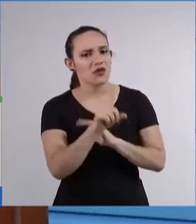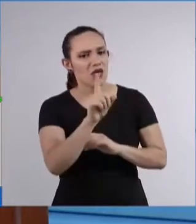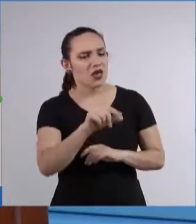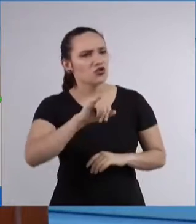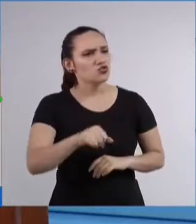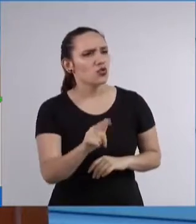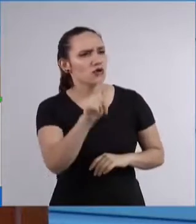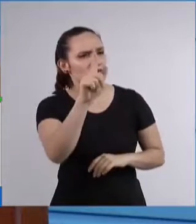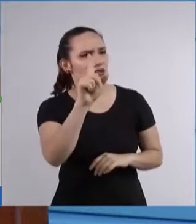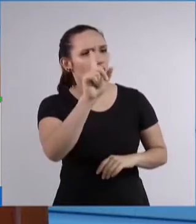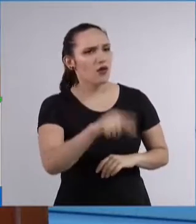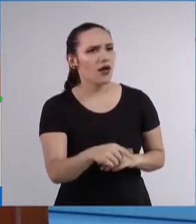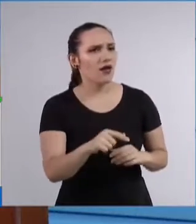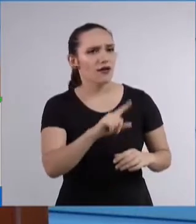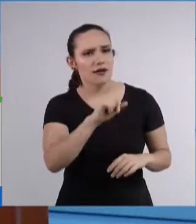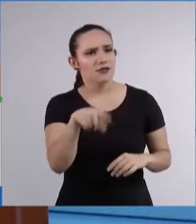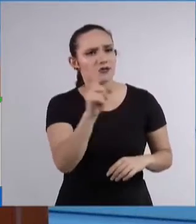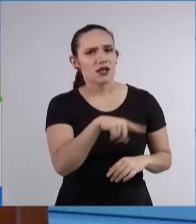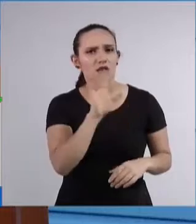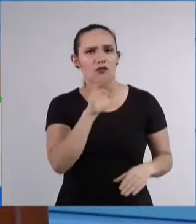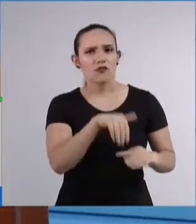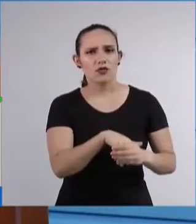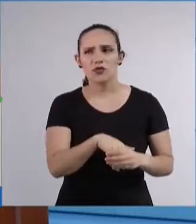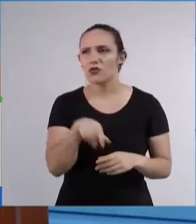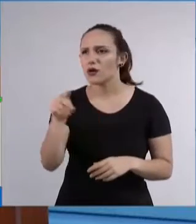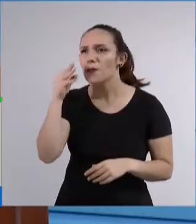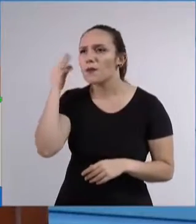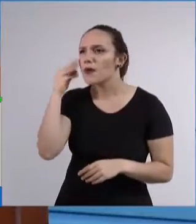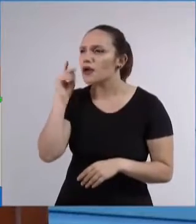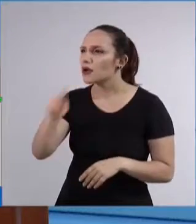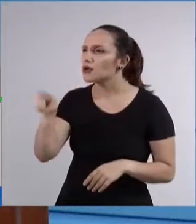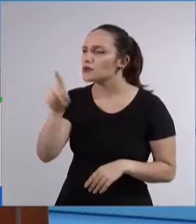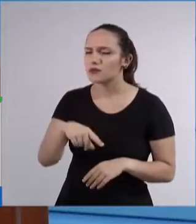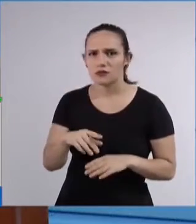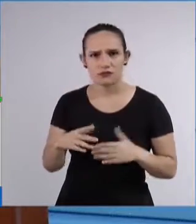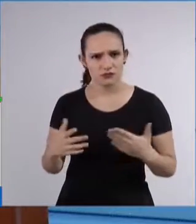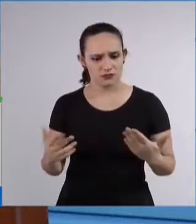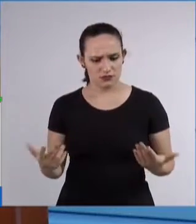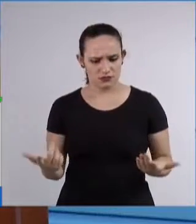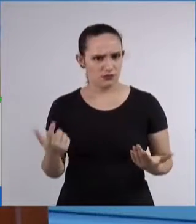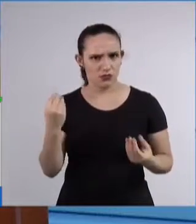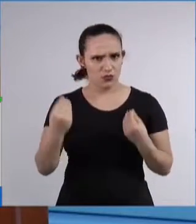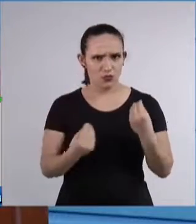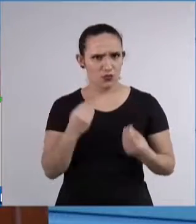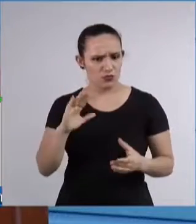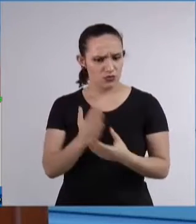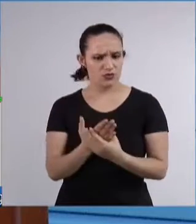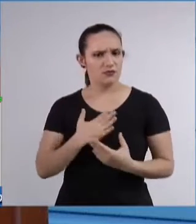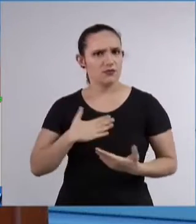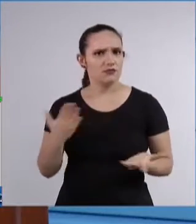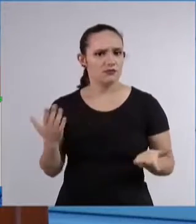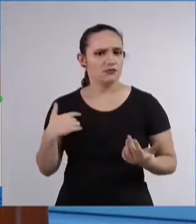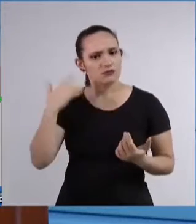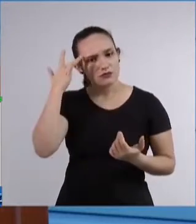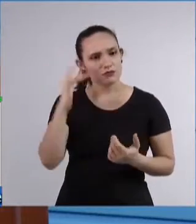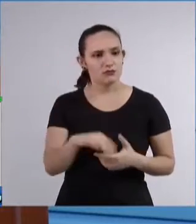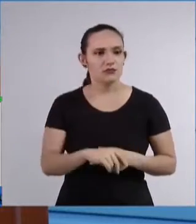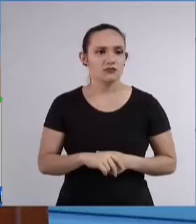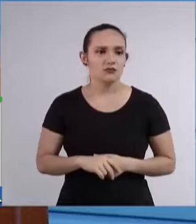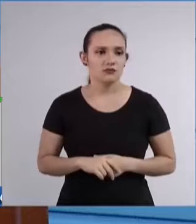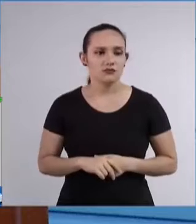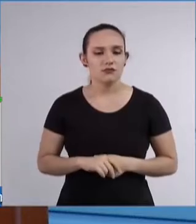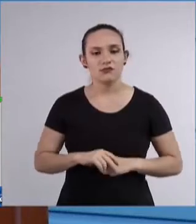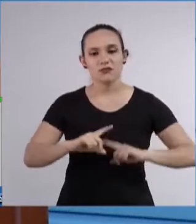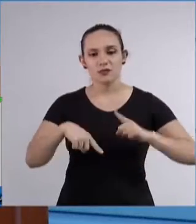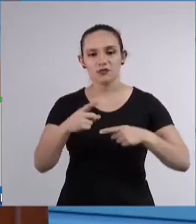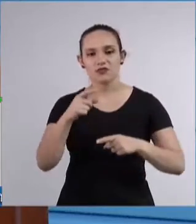o quê é isso? Por quê? Porque alguém queria falar isso, alguém queria fazer isso, e fazia com muita propriedade. E nós lá, encontrando a Mara lá